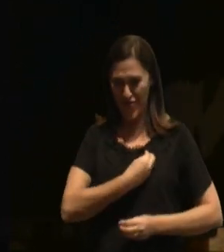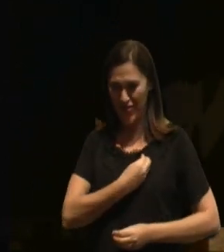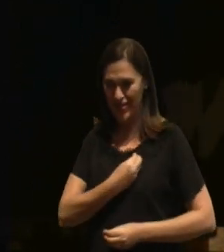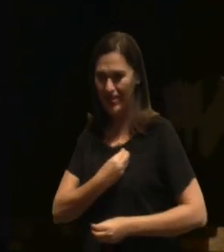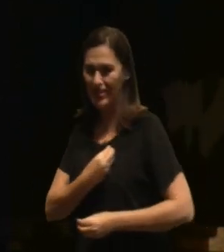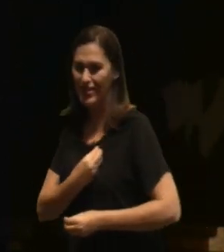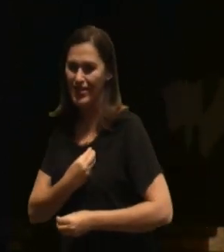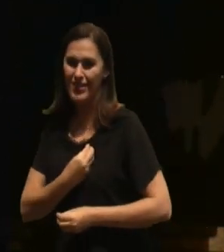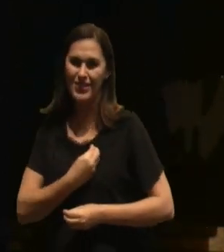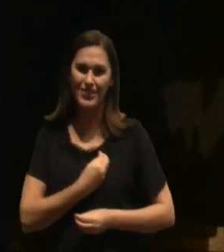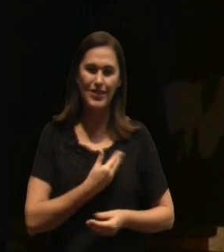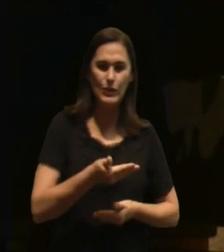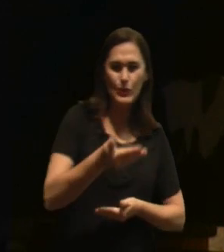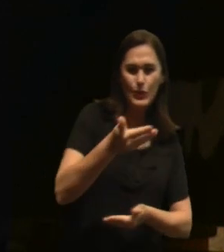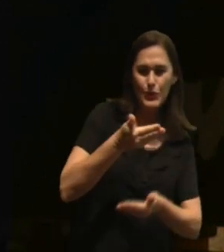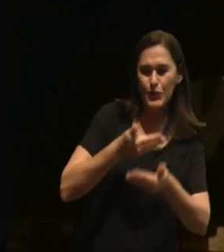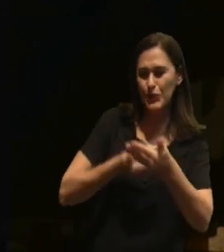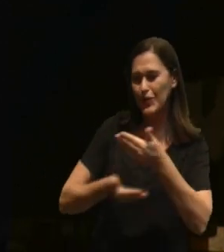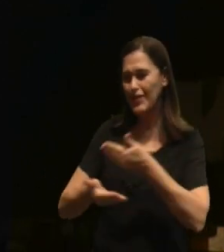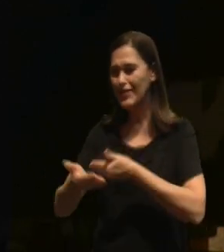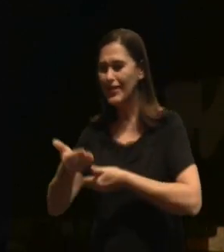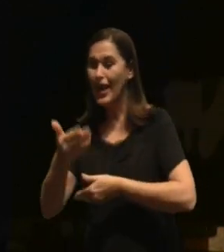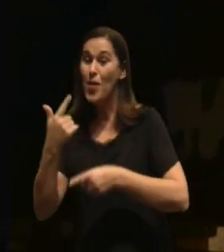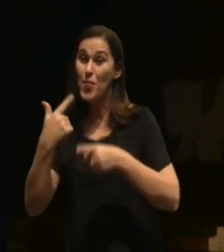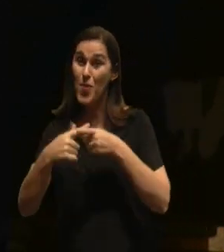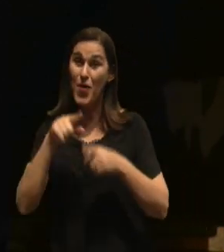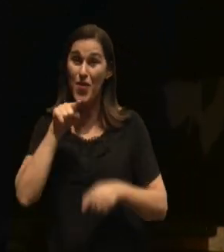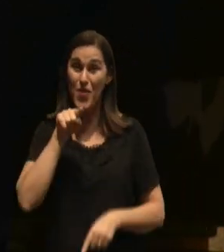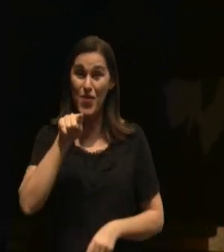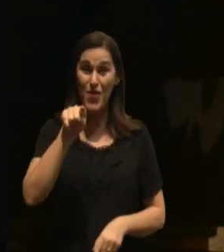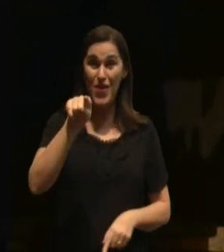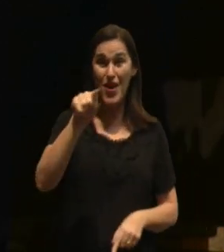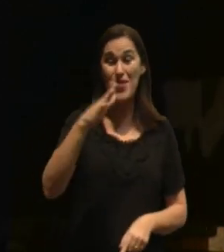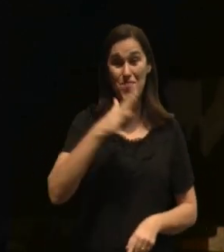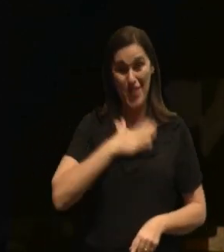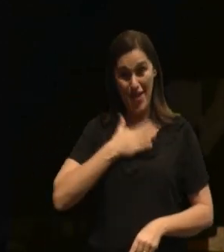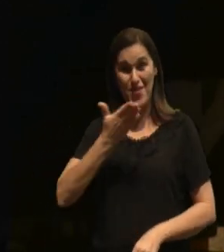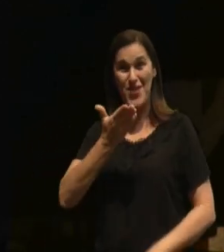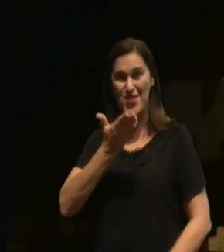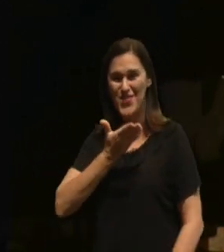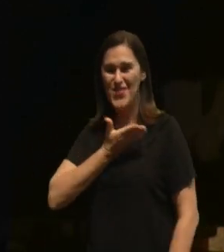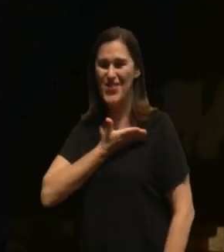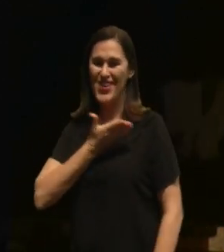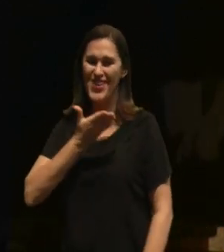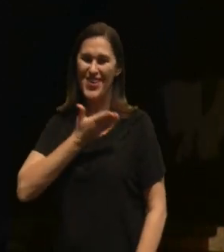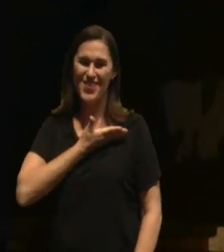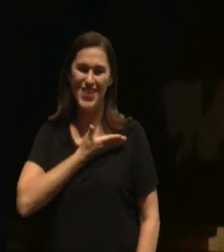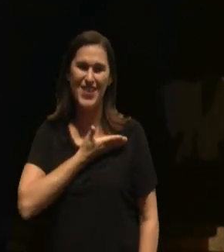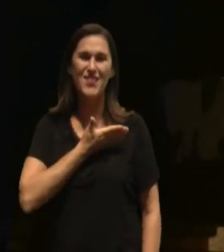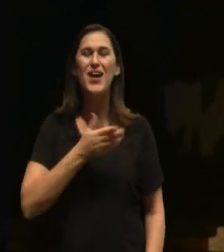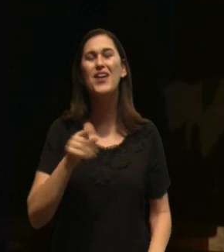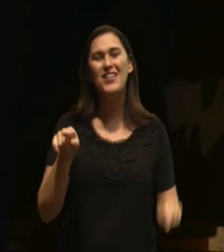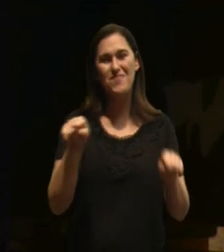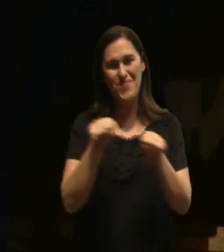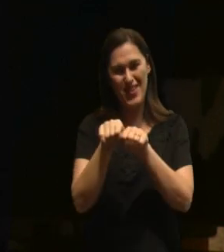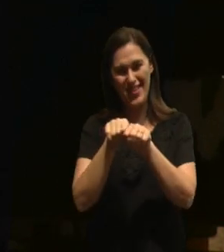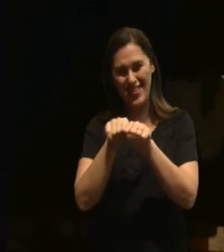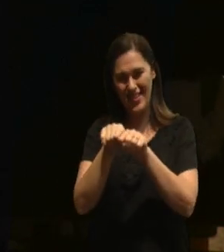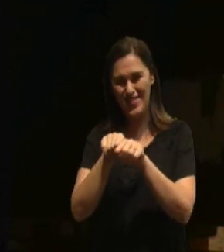o perdão, pois você é meu amigo e meu